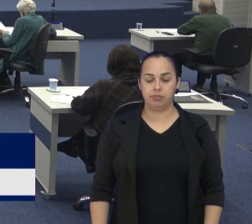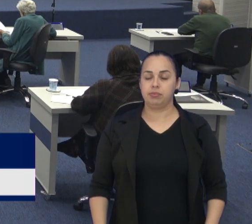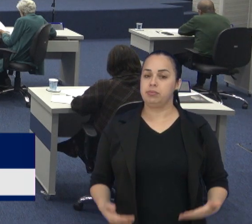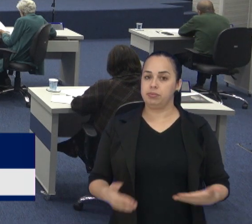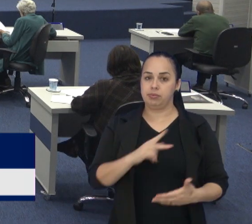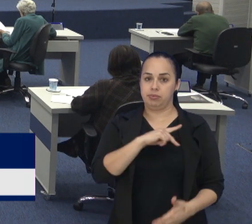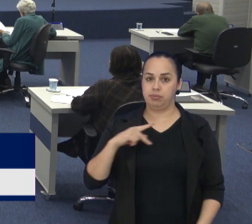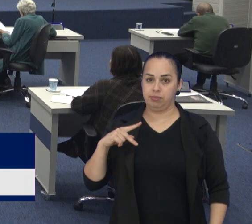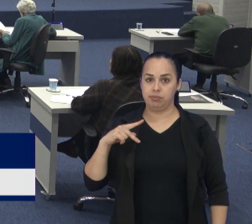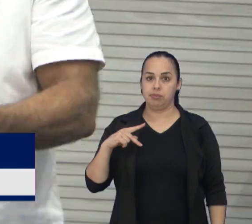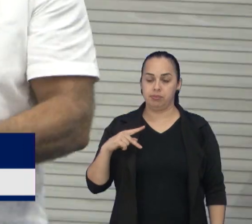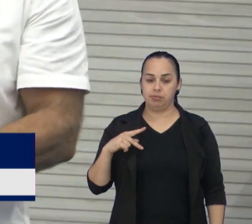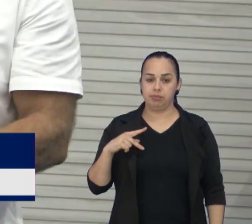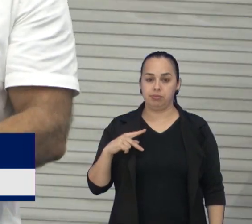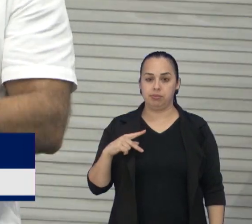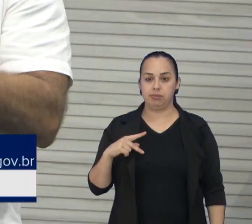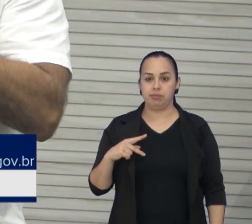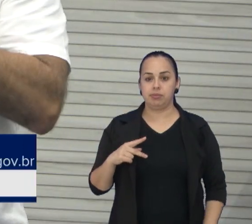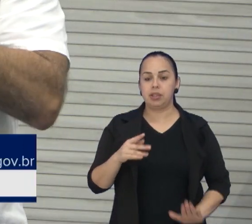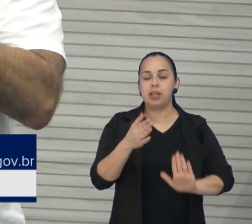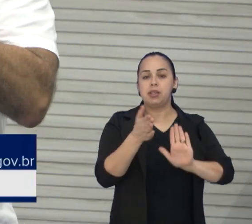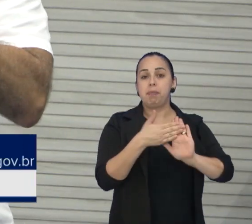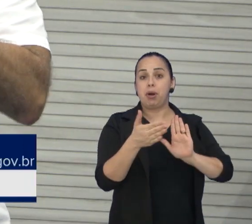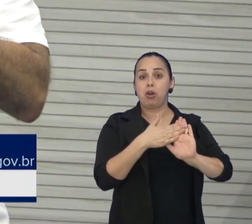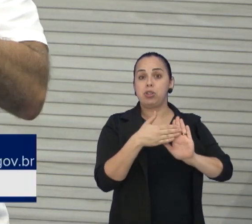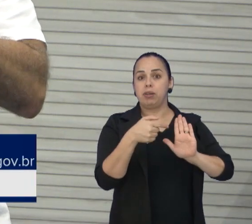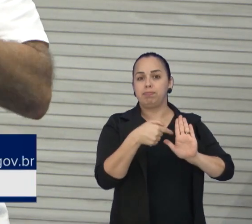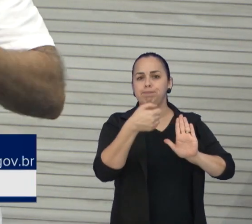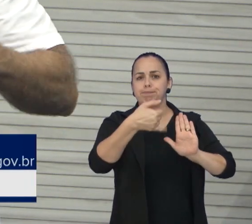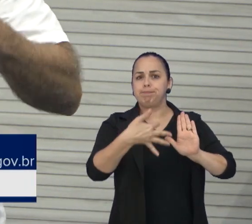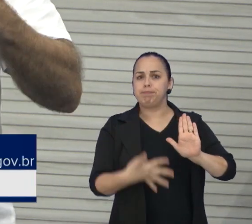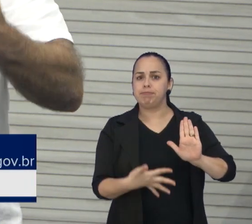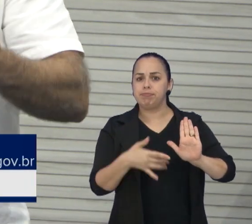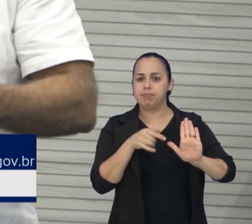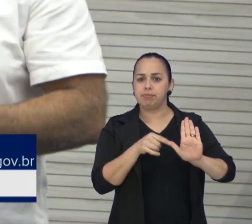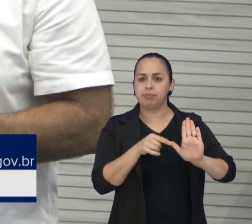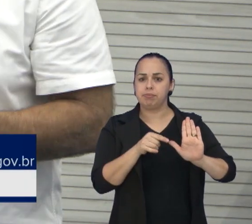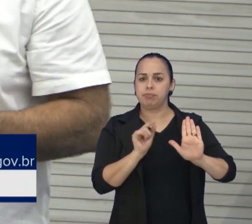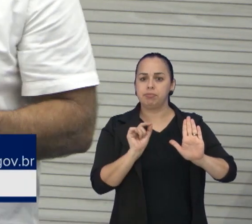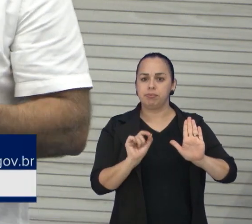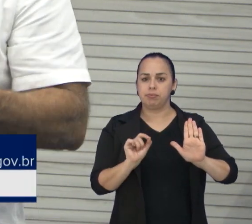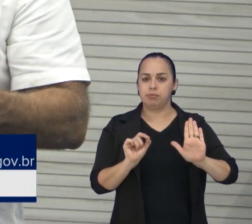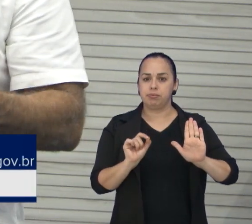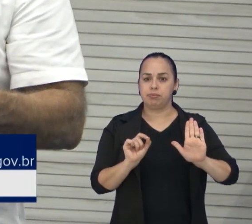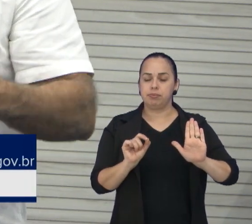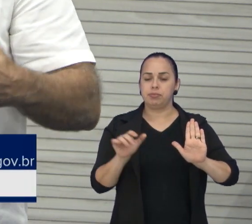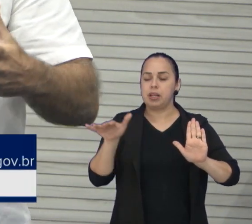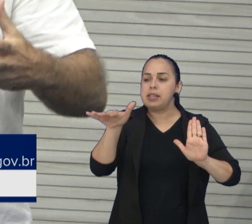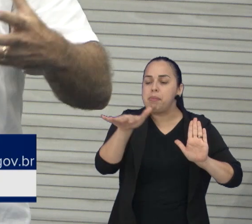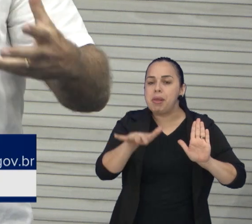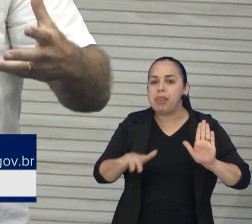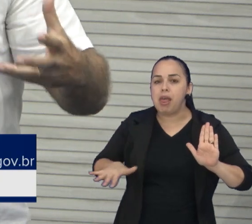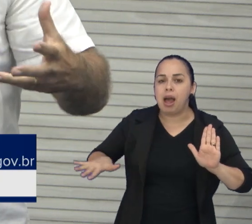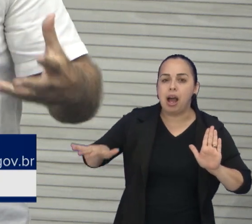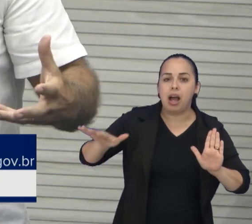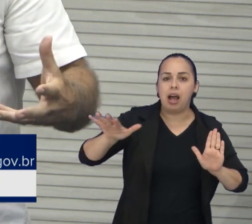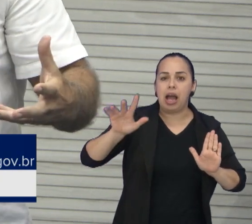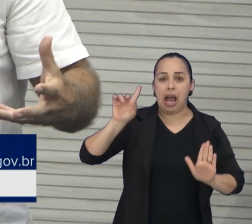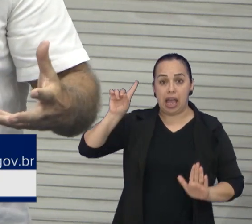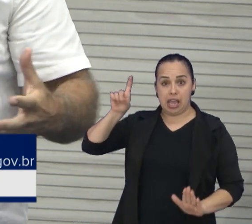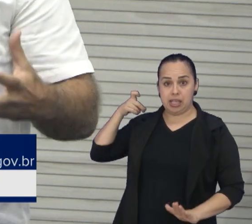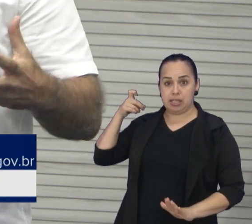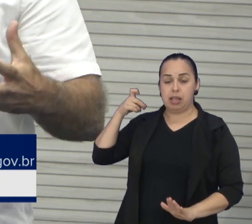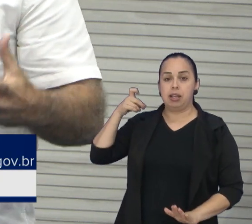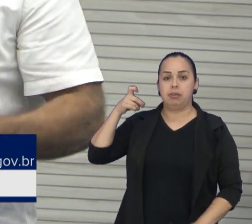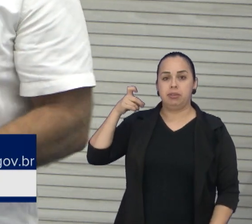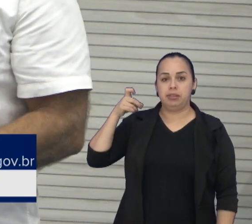Senhor presidente, esse projeto ele determina uma condição daquela área da antiga provisão,